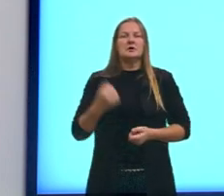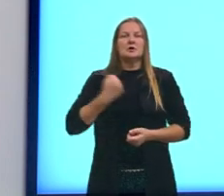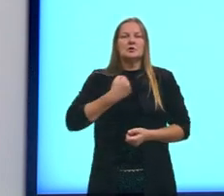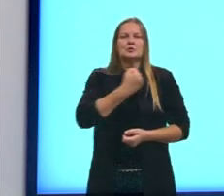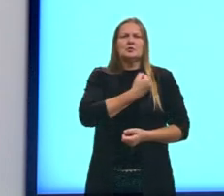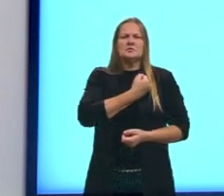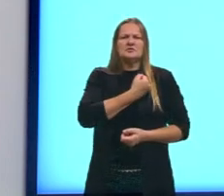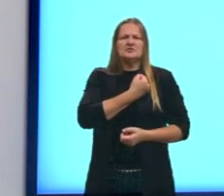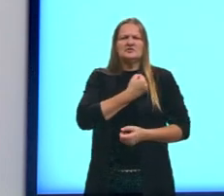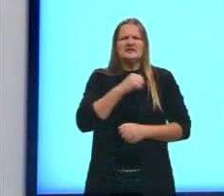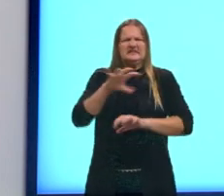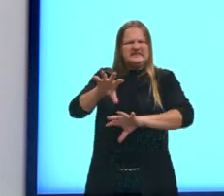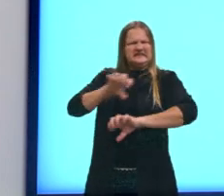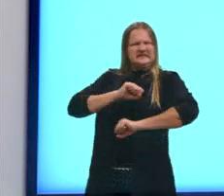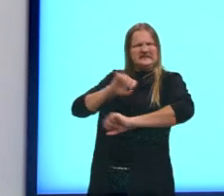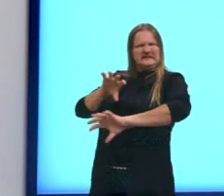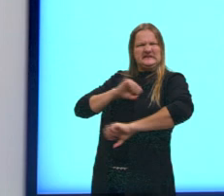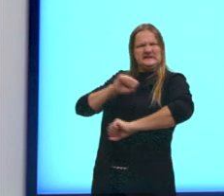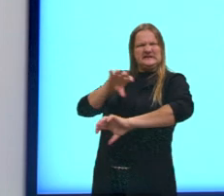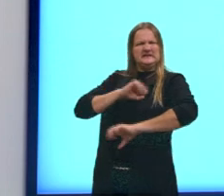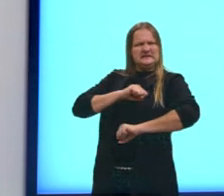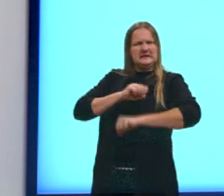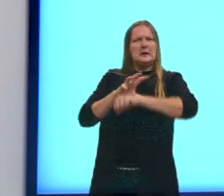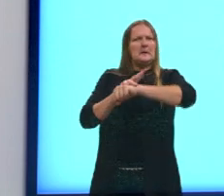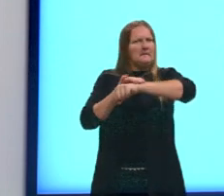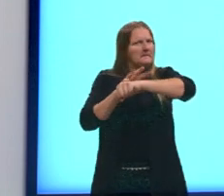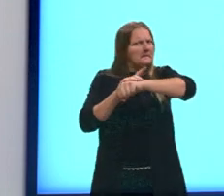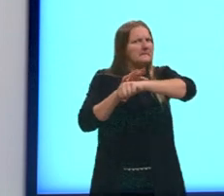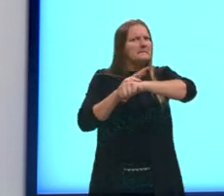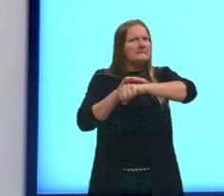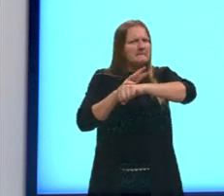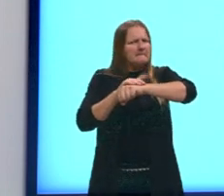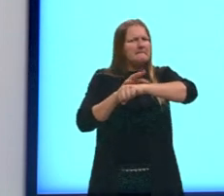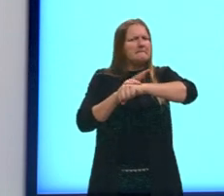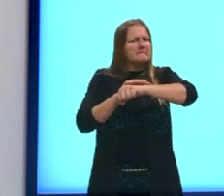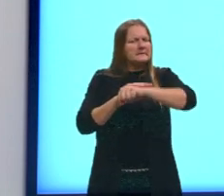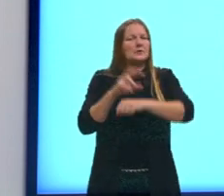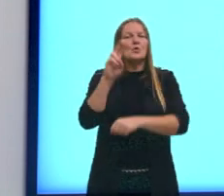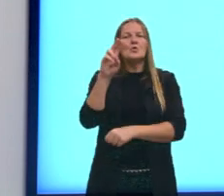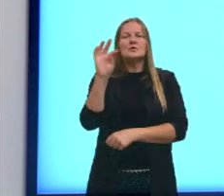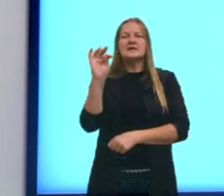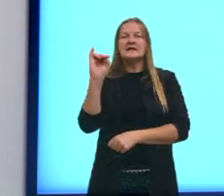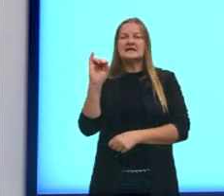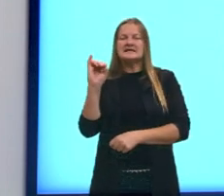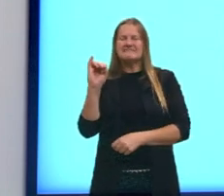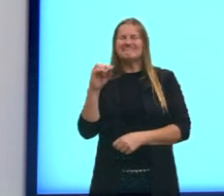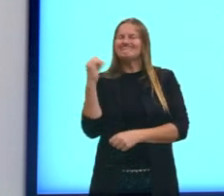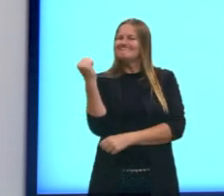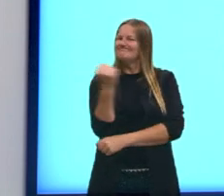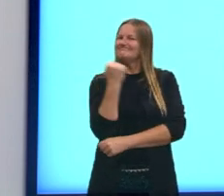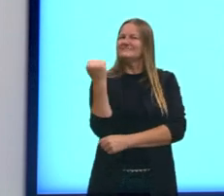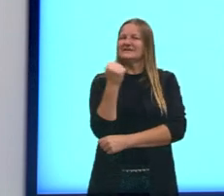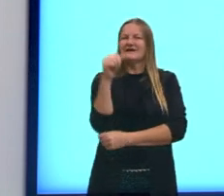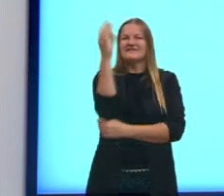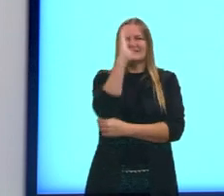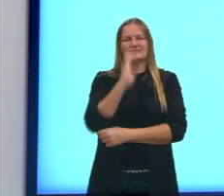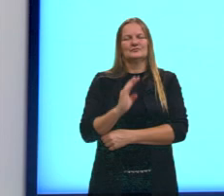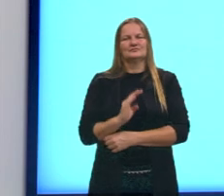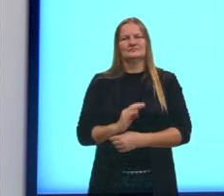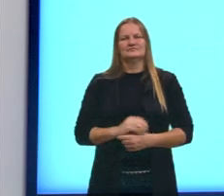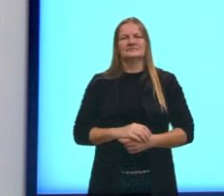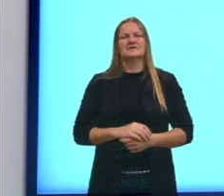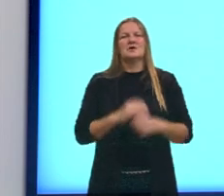de infecções com superbactérias em unidade de tratamento intensivo intensivo no Brasil